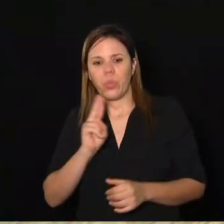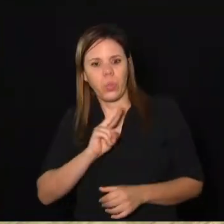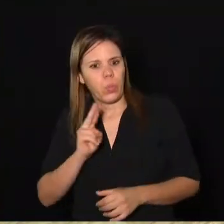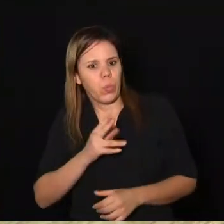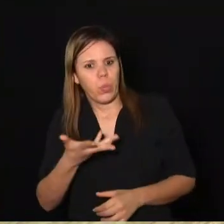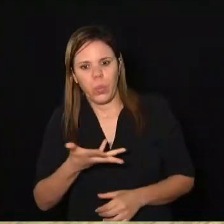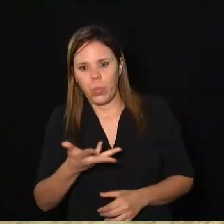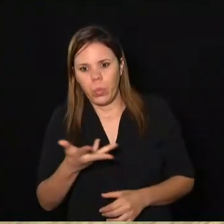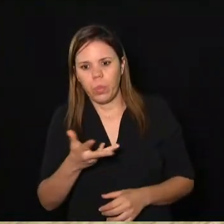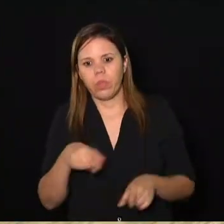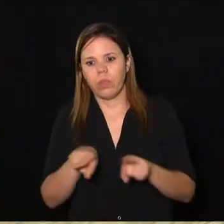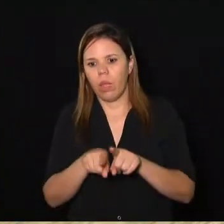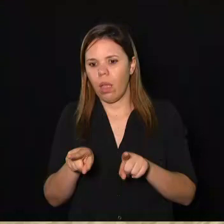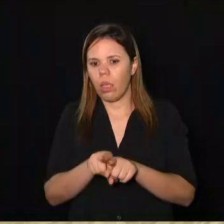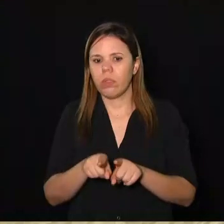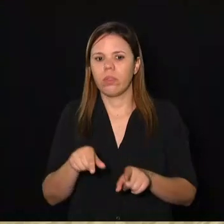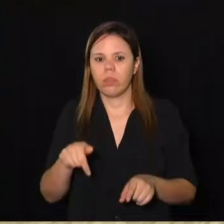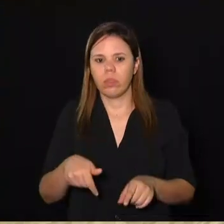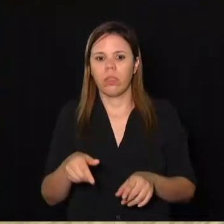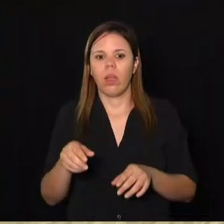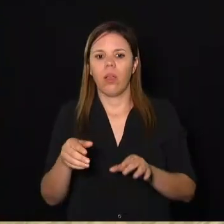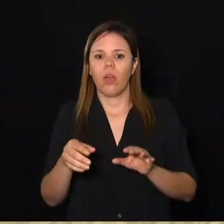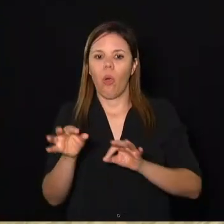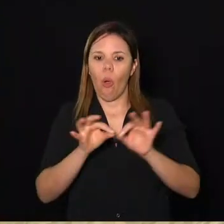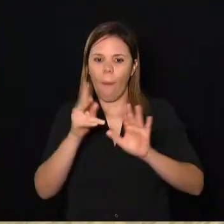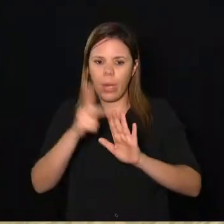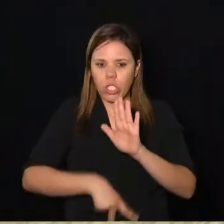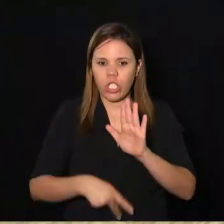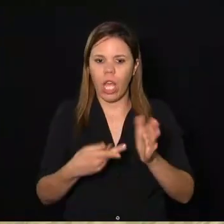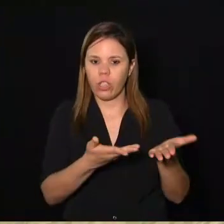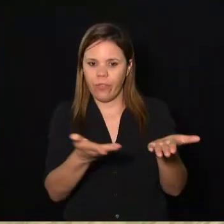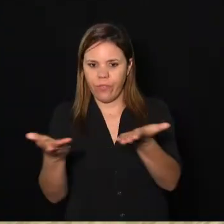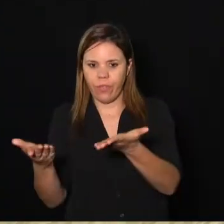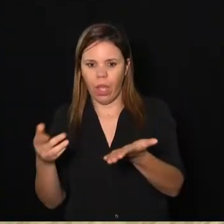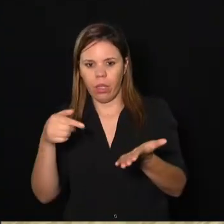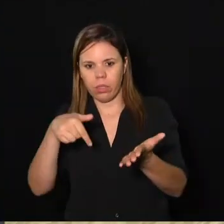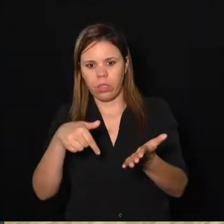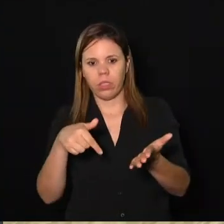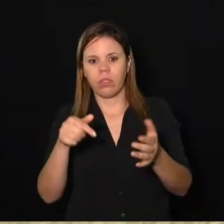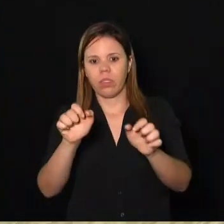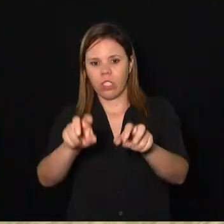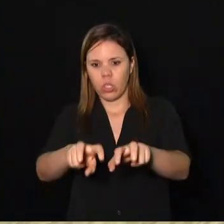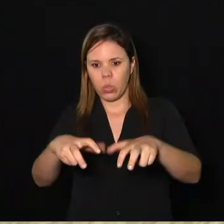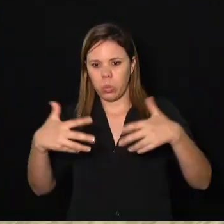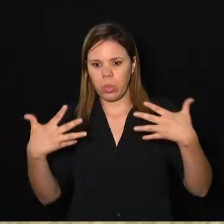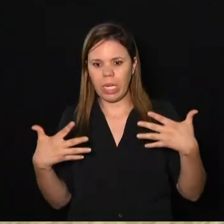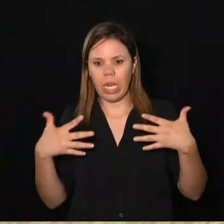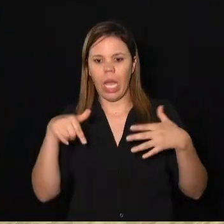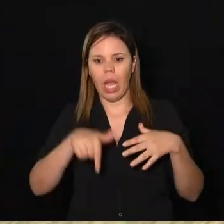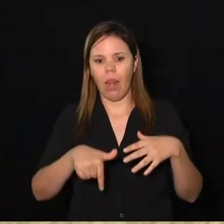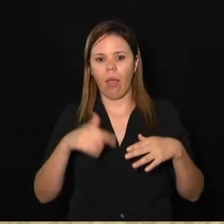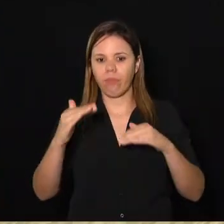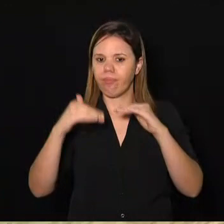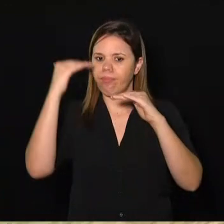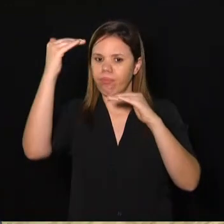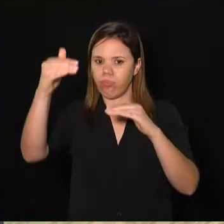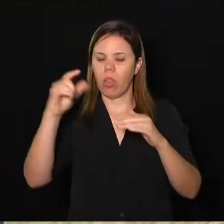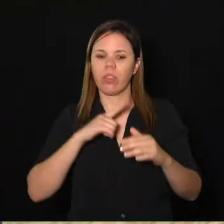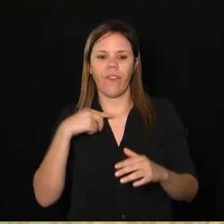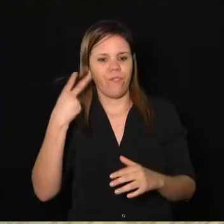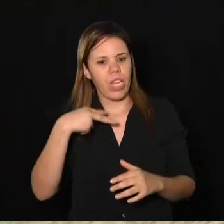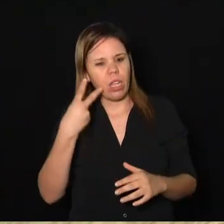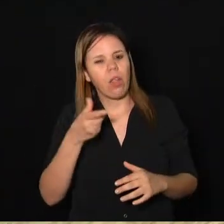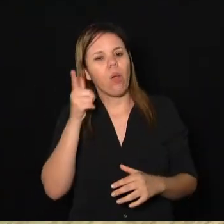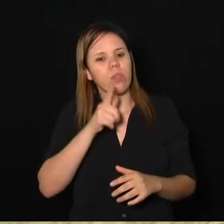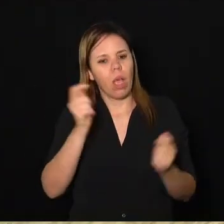existe no projeto, o projeto vai pra pauta. E aí o plenário é soberano. Nós temos aqui os vereadores com capacidade e condições